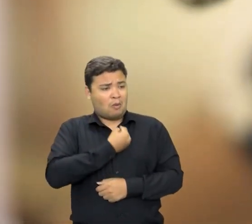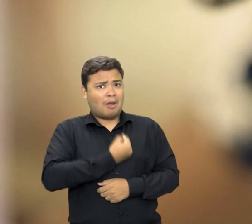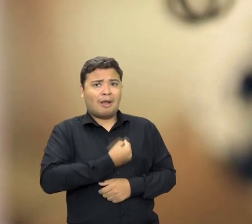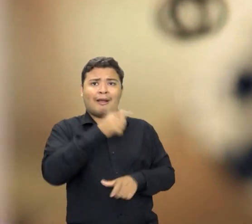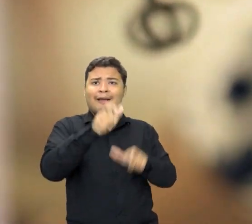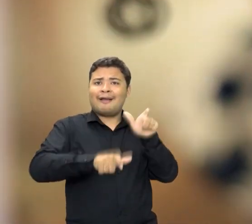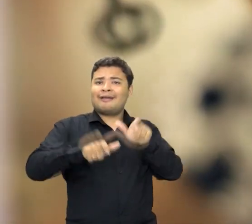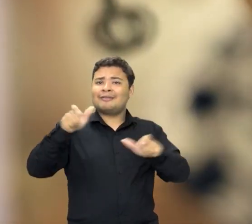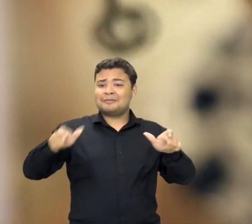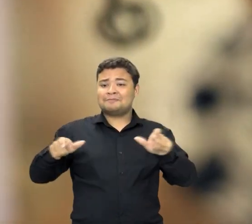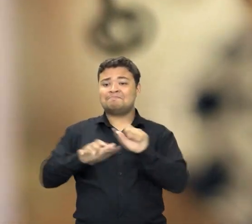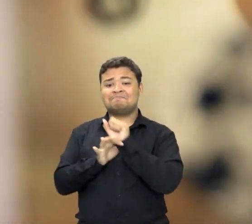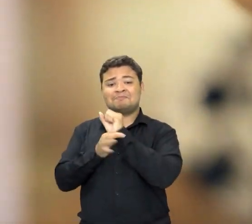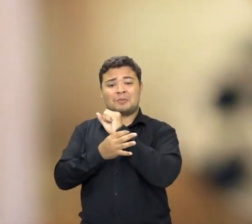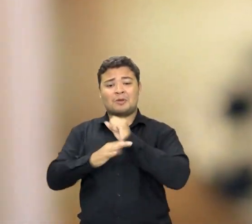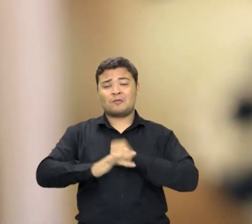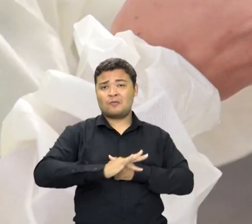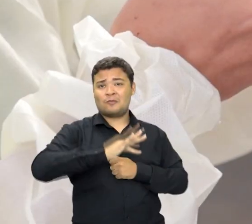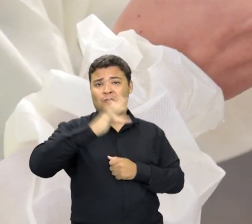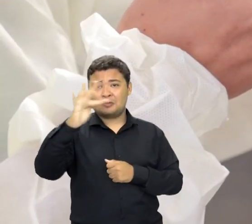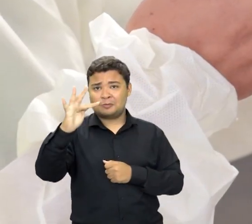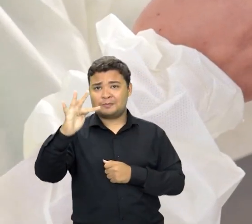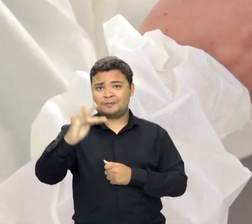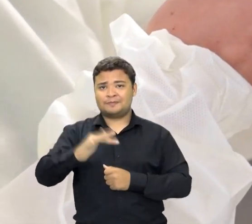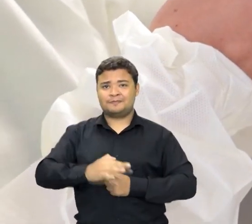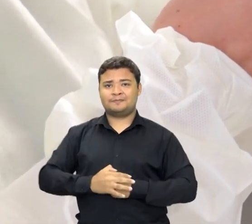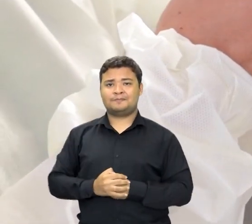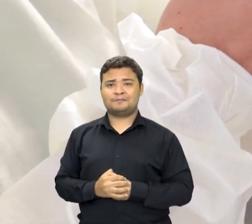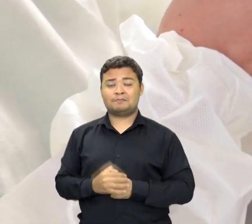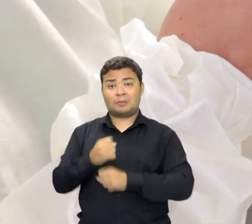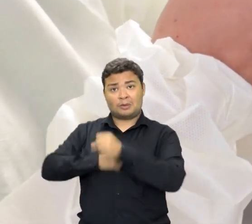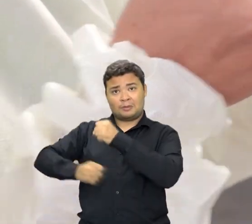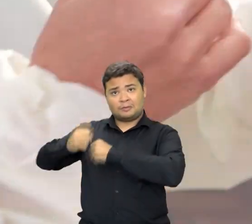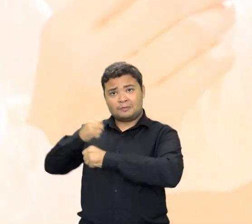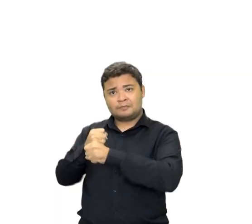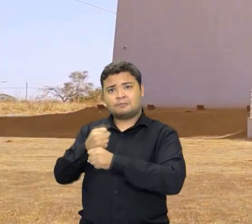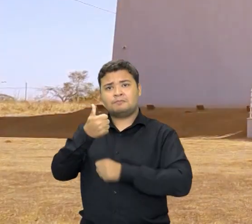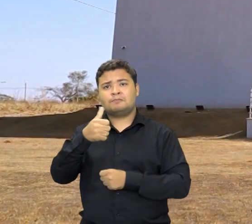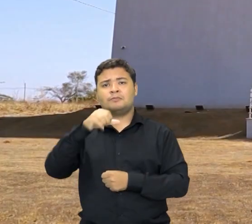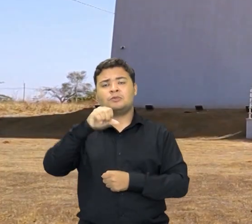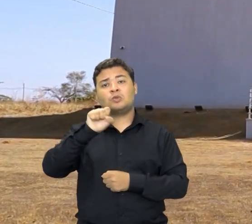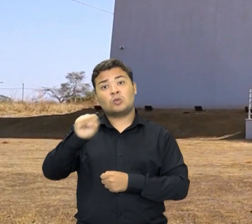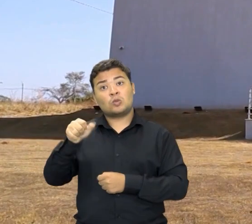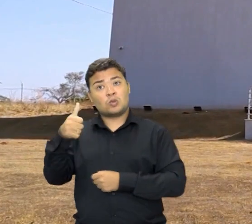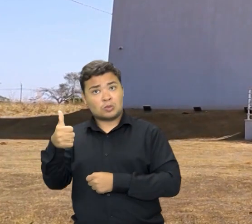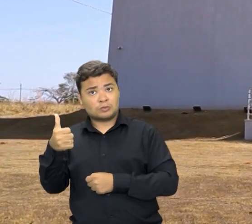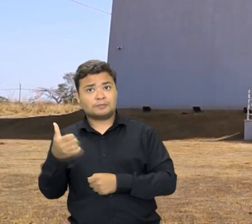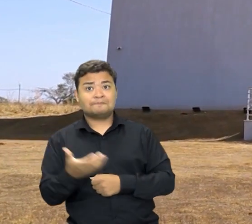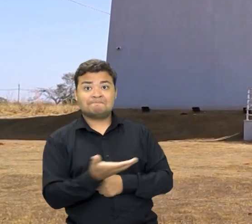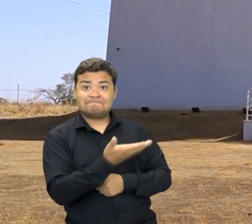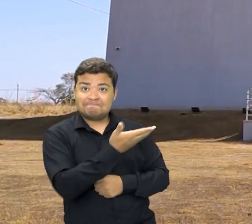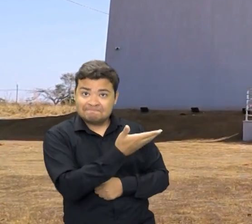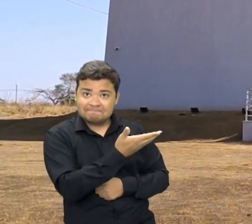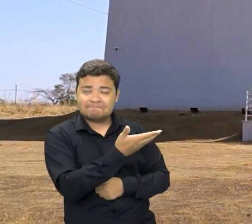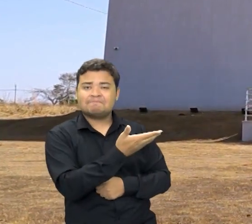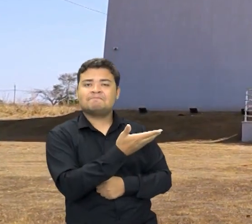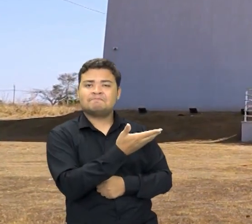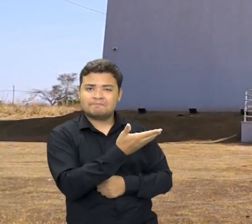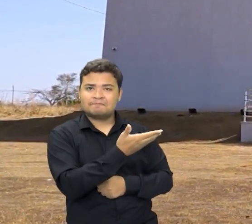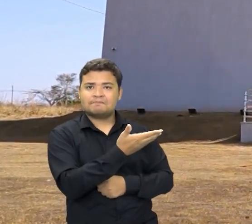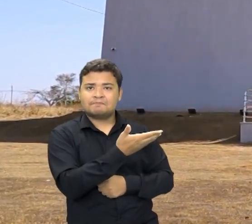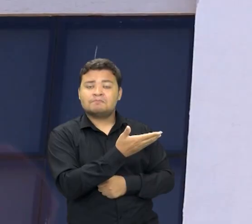Nenhuma descoberta humana começa sem pesquisa. É ela que faz a sociedade crescer e caminhar, que